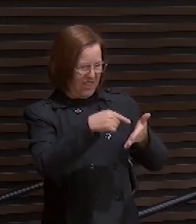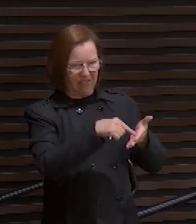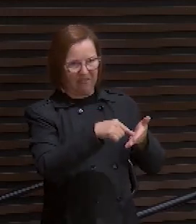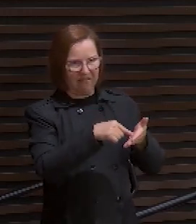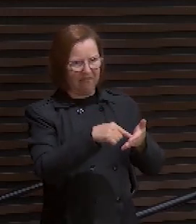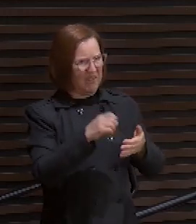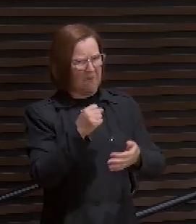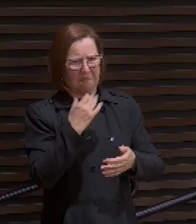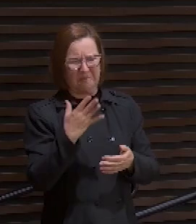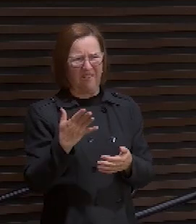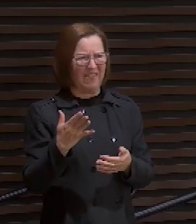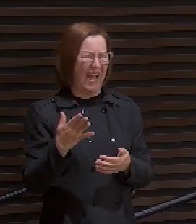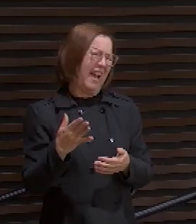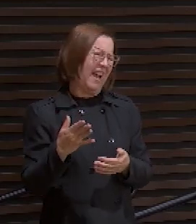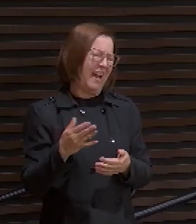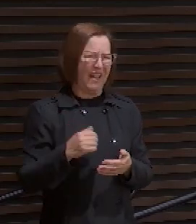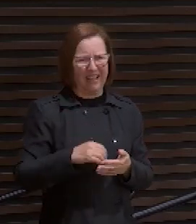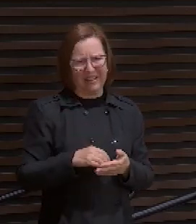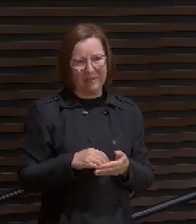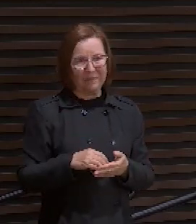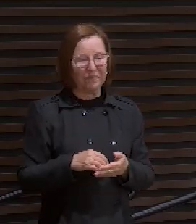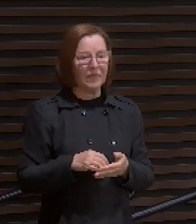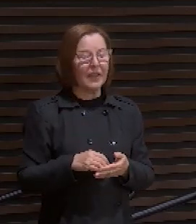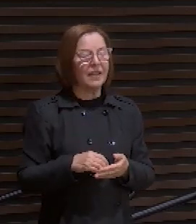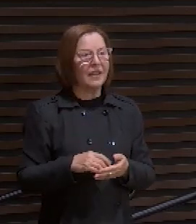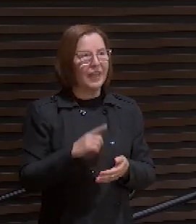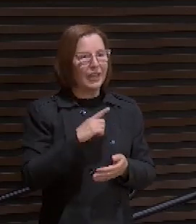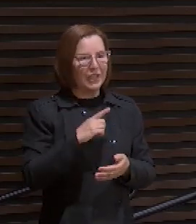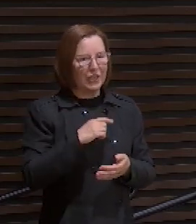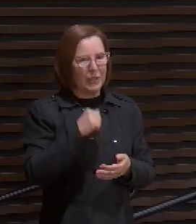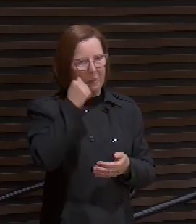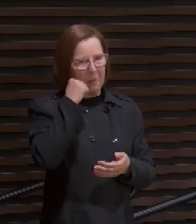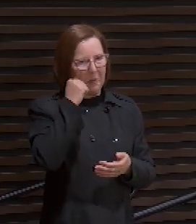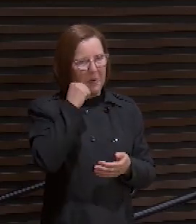você pode desconfiar. Havia uma senhora